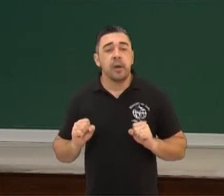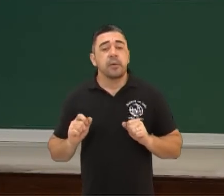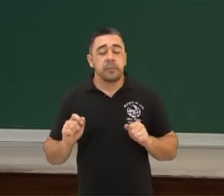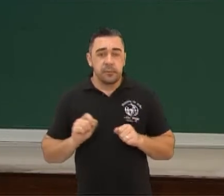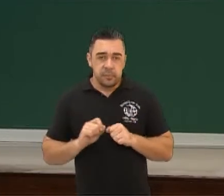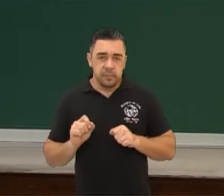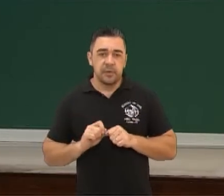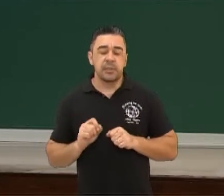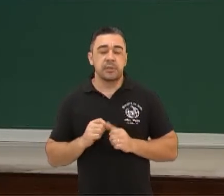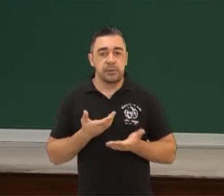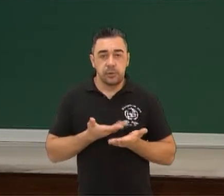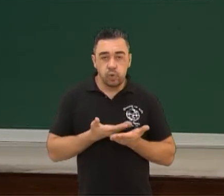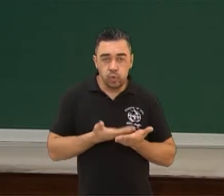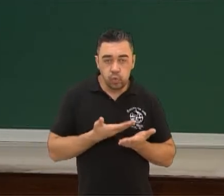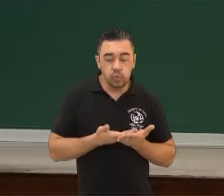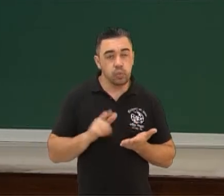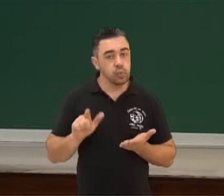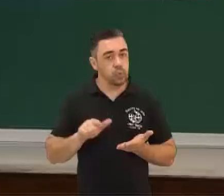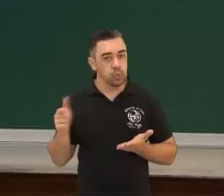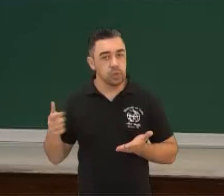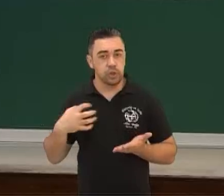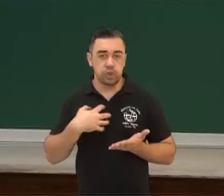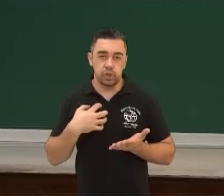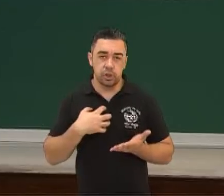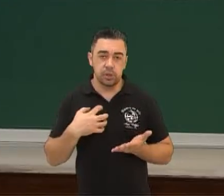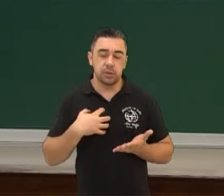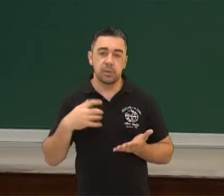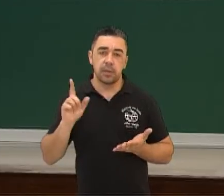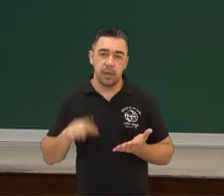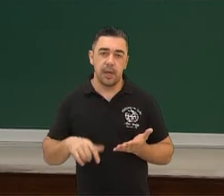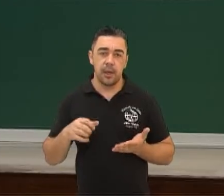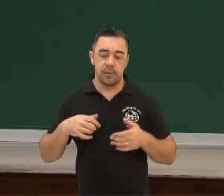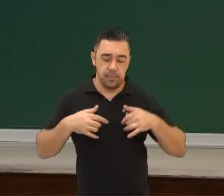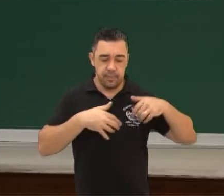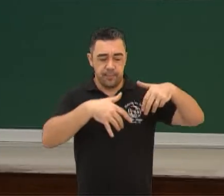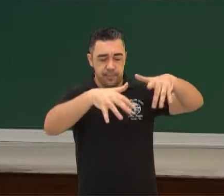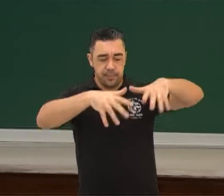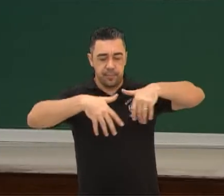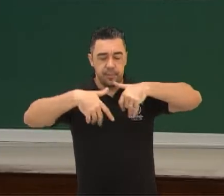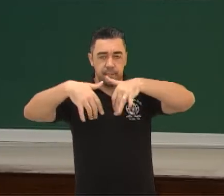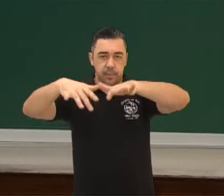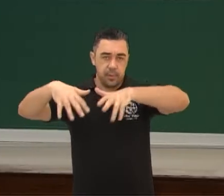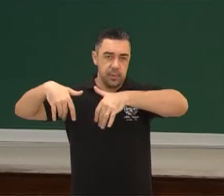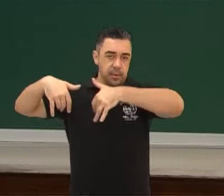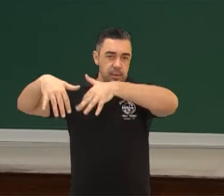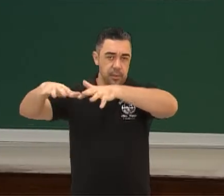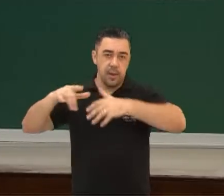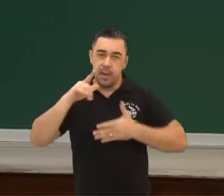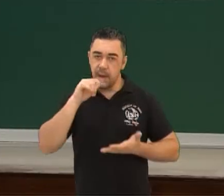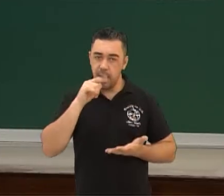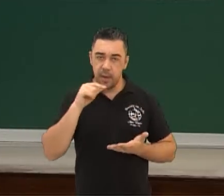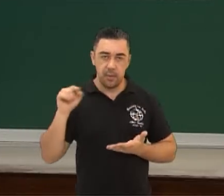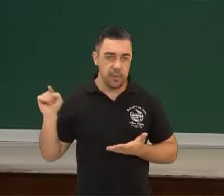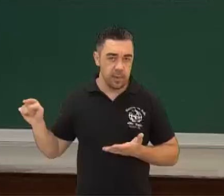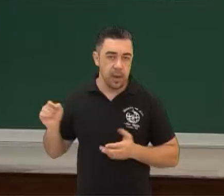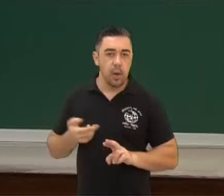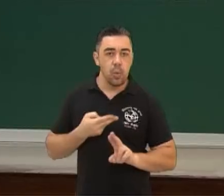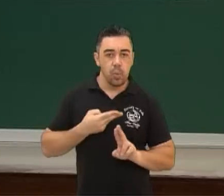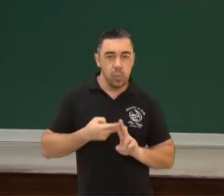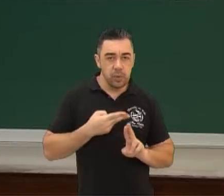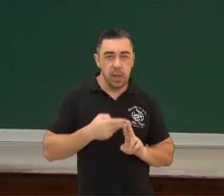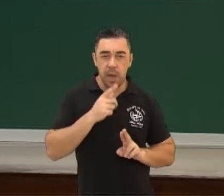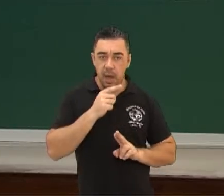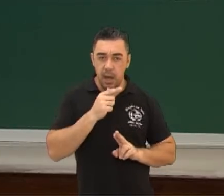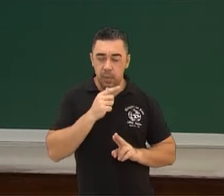feito estudos, haver uma outra maneira de irrigar essas propriedades, de